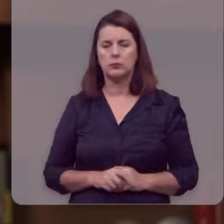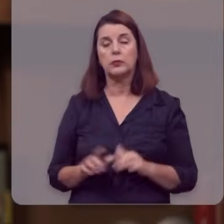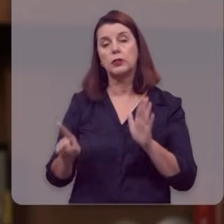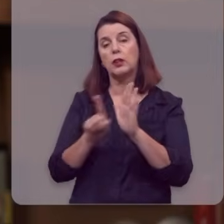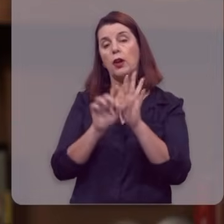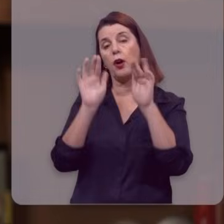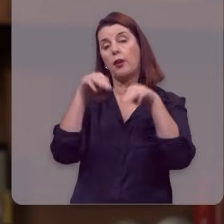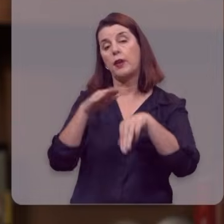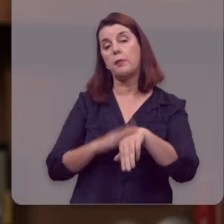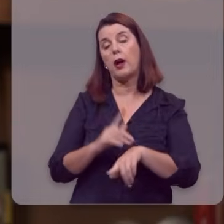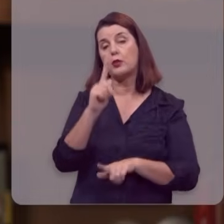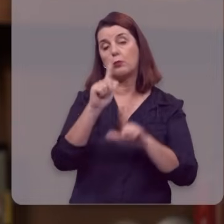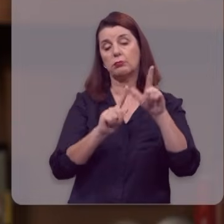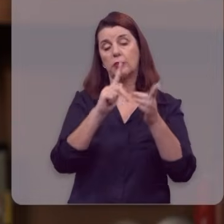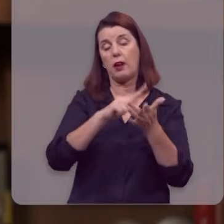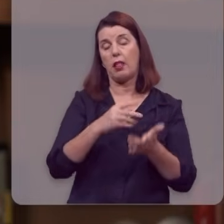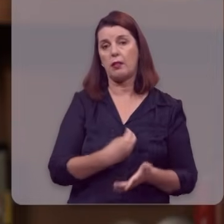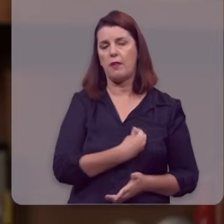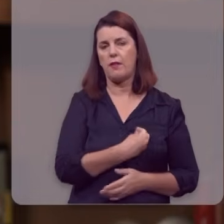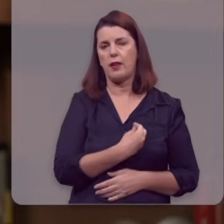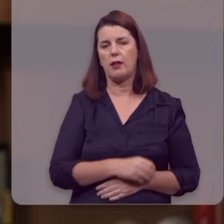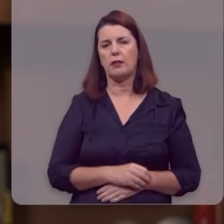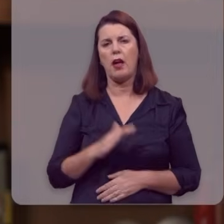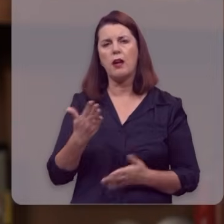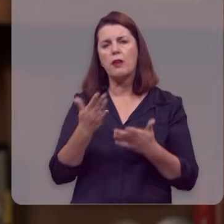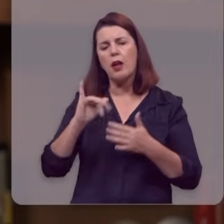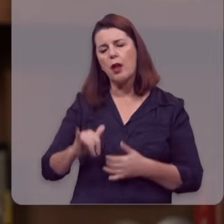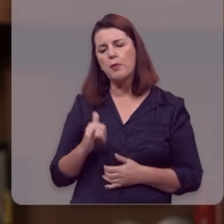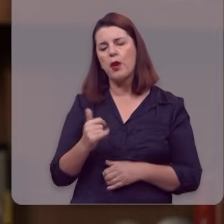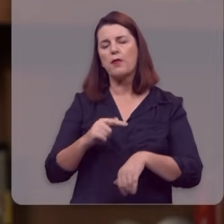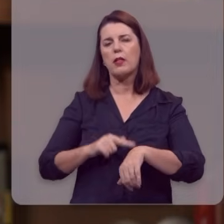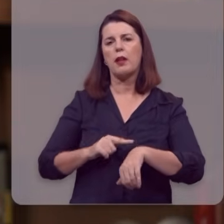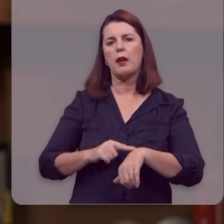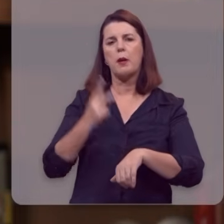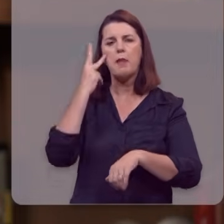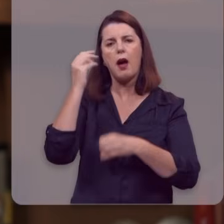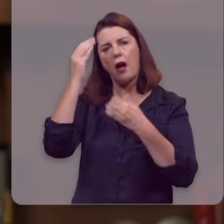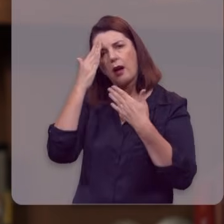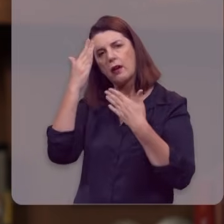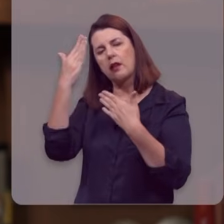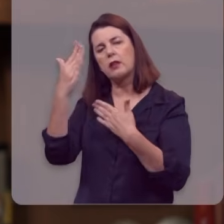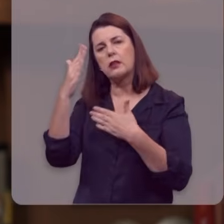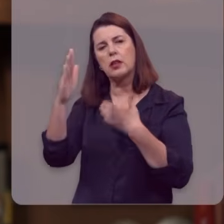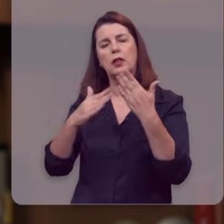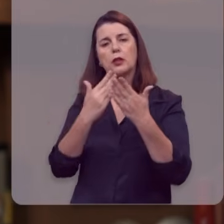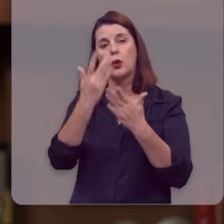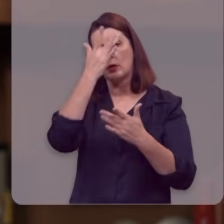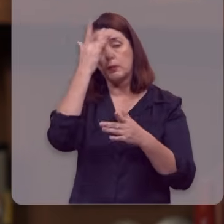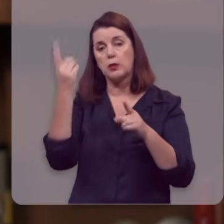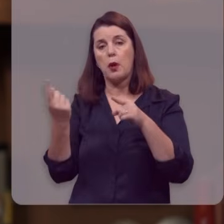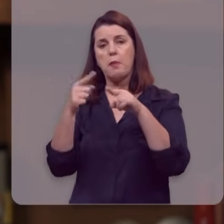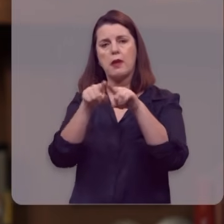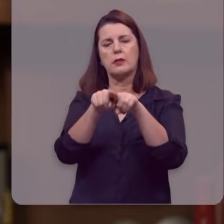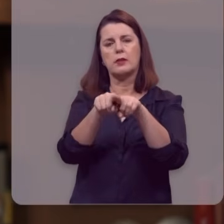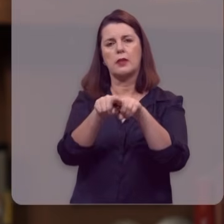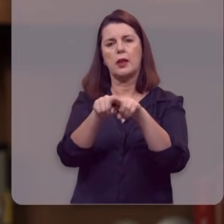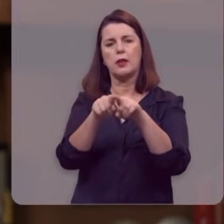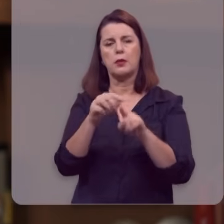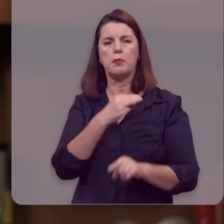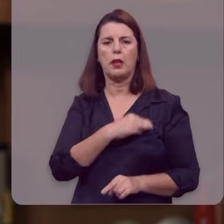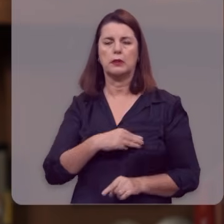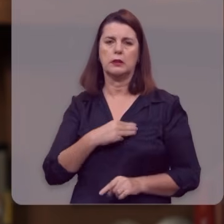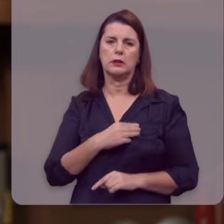Chegamos ao final de mais um Verdade e Vida. Quero aproveitar esse momento para agradecer a todos os nossos parceiros em